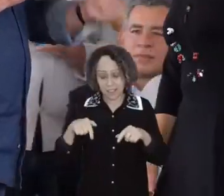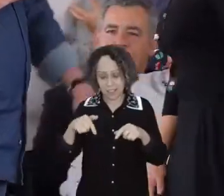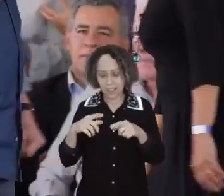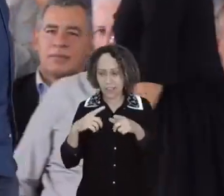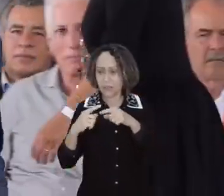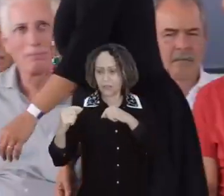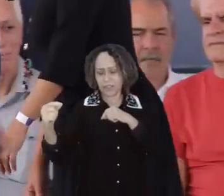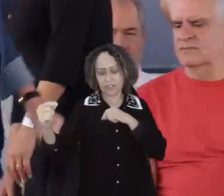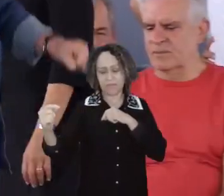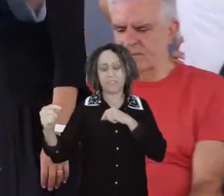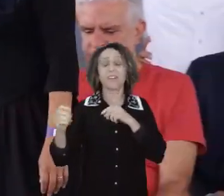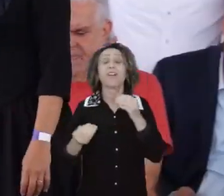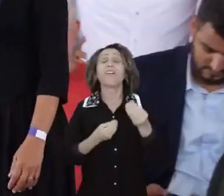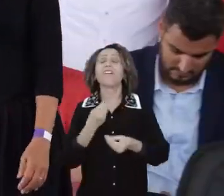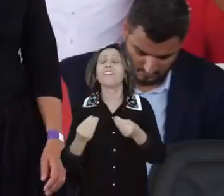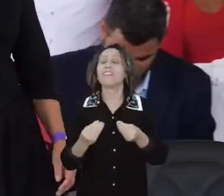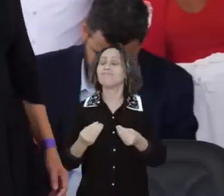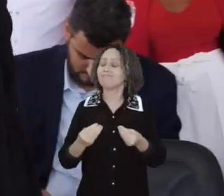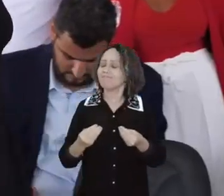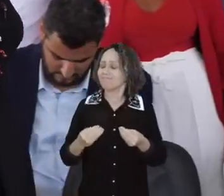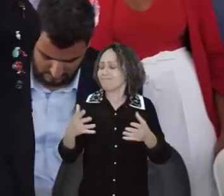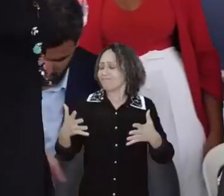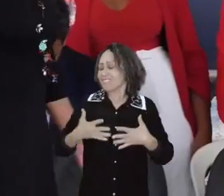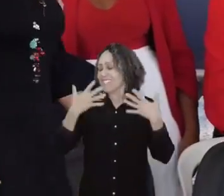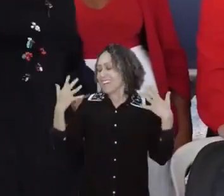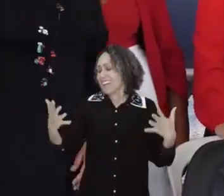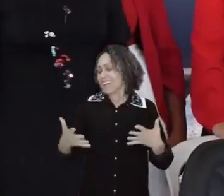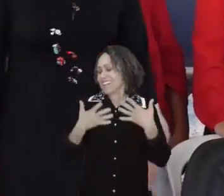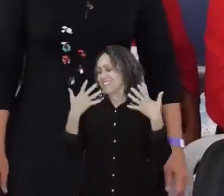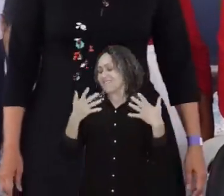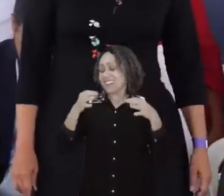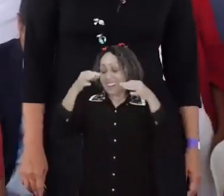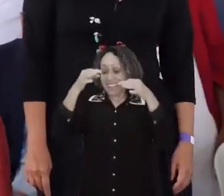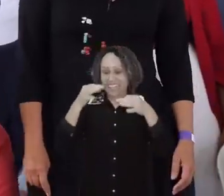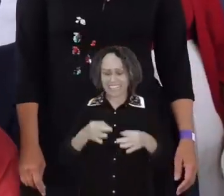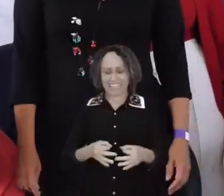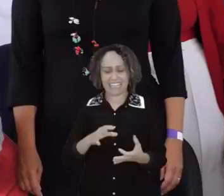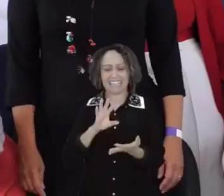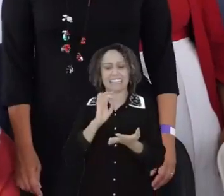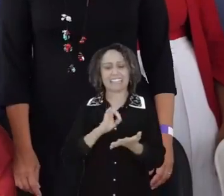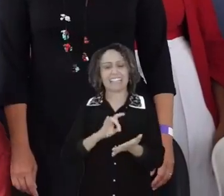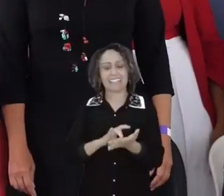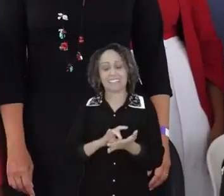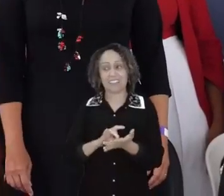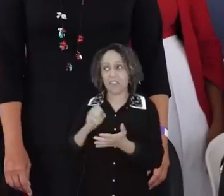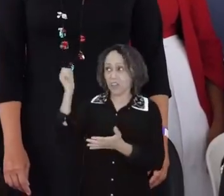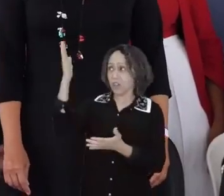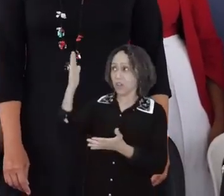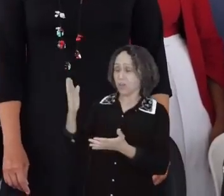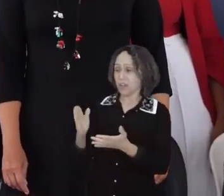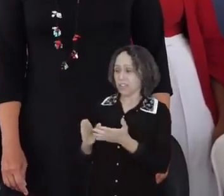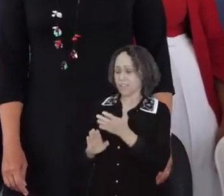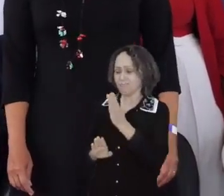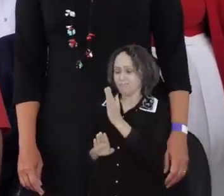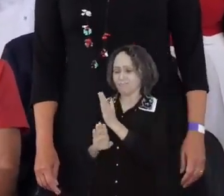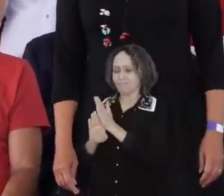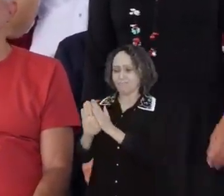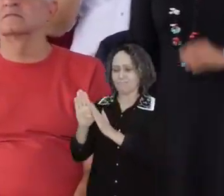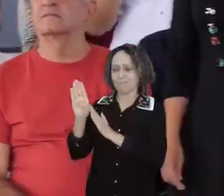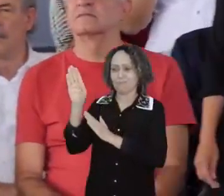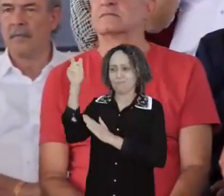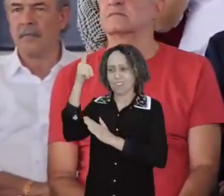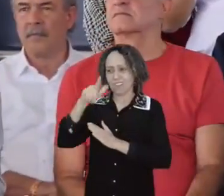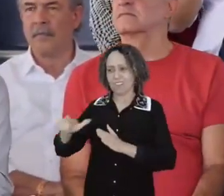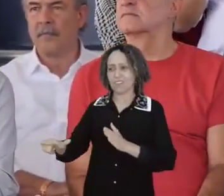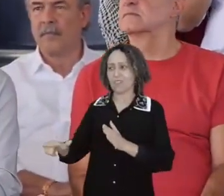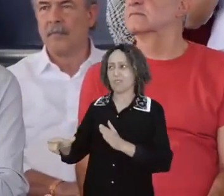sabe, com certeza de que esse país vai mudar. E eu não quero muito. Mário, você conversa